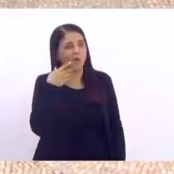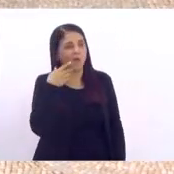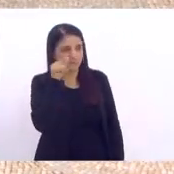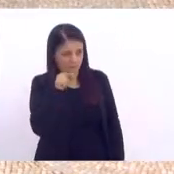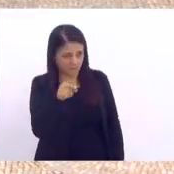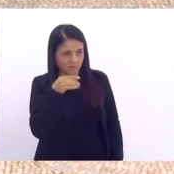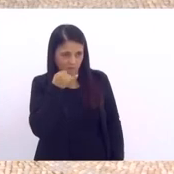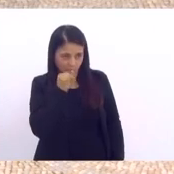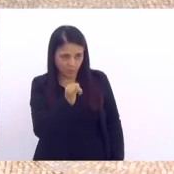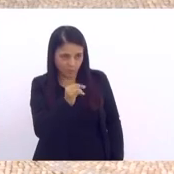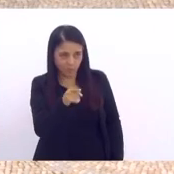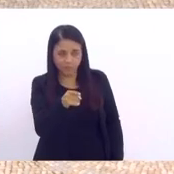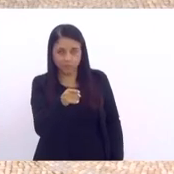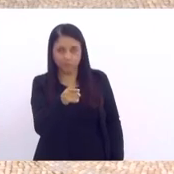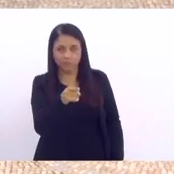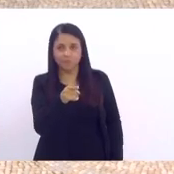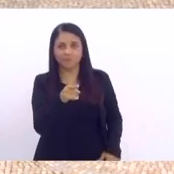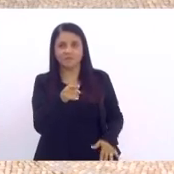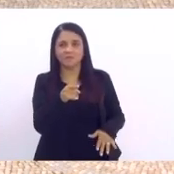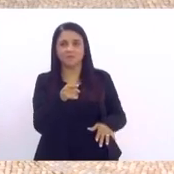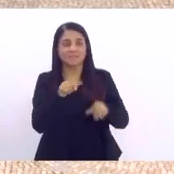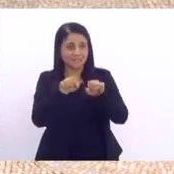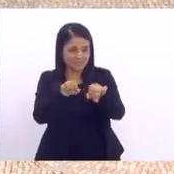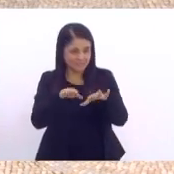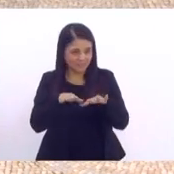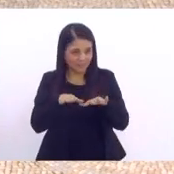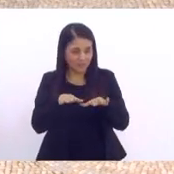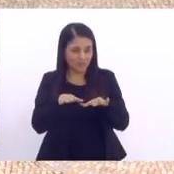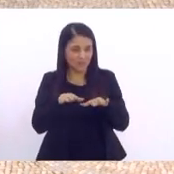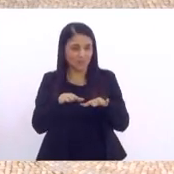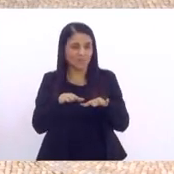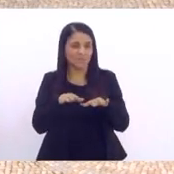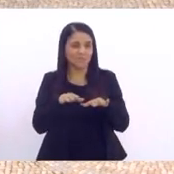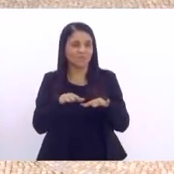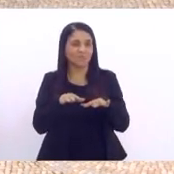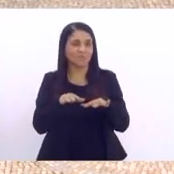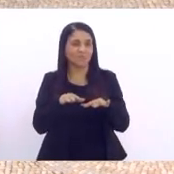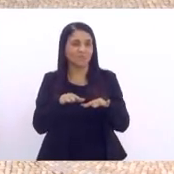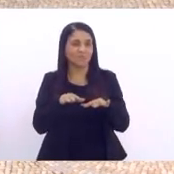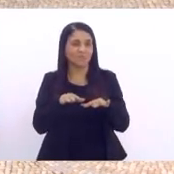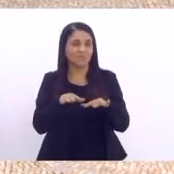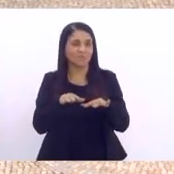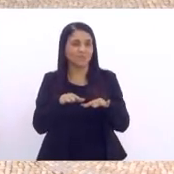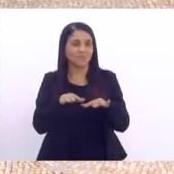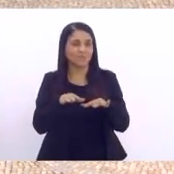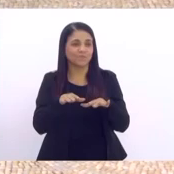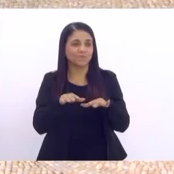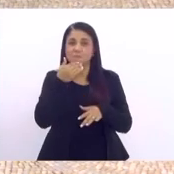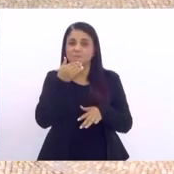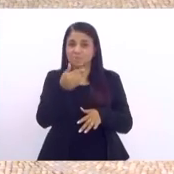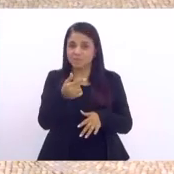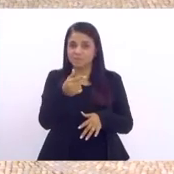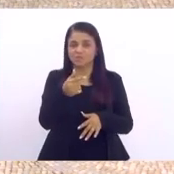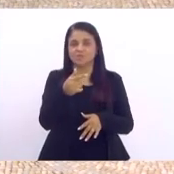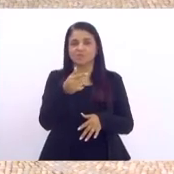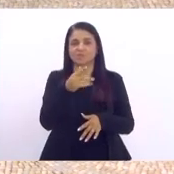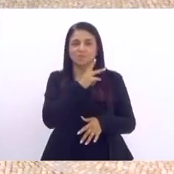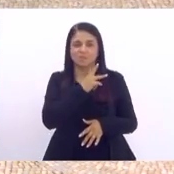na próxima sessão, pedir ao senhor presidente para colocar uma lâmpada que não